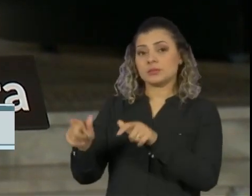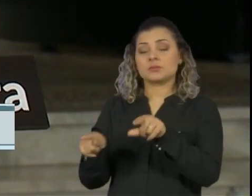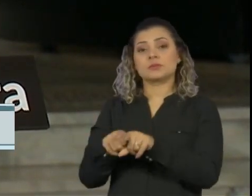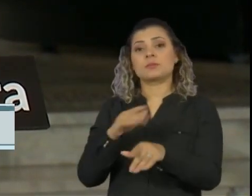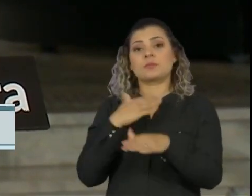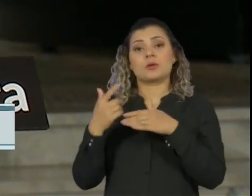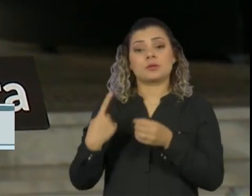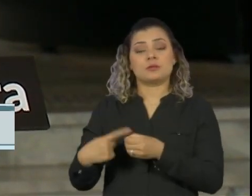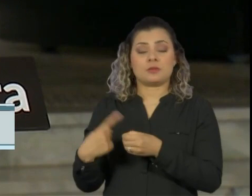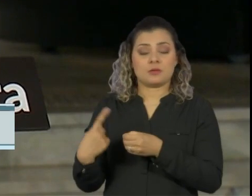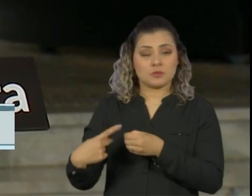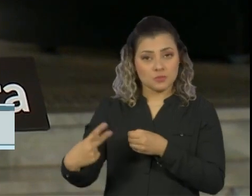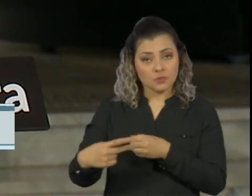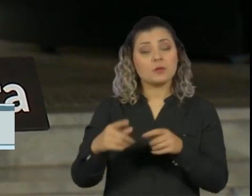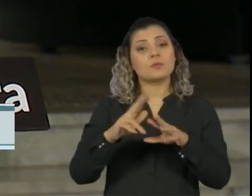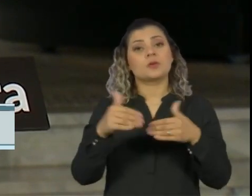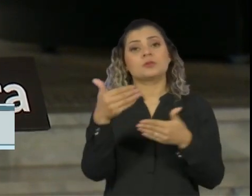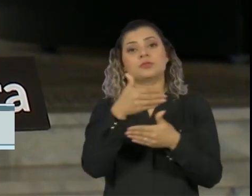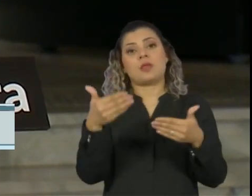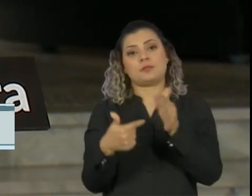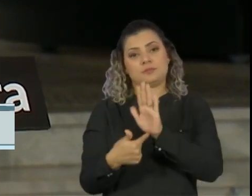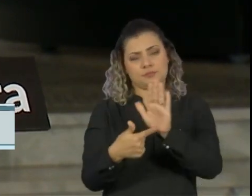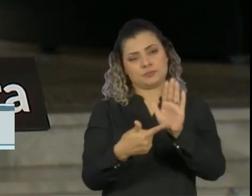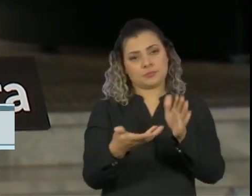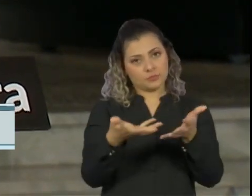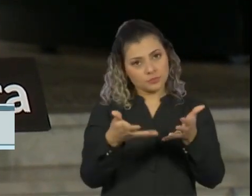interior. Então, pediria para passar o primeiro slide, por favor.